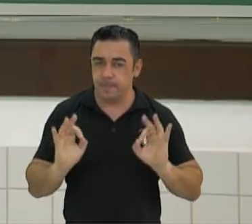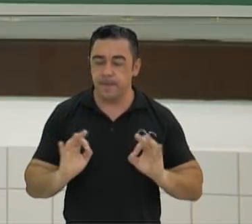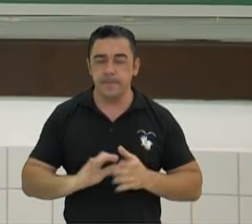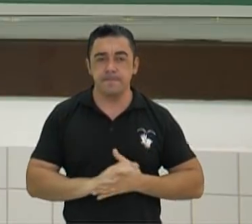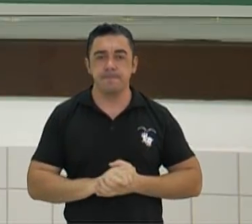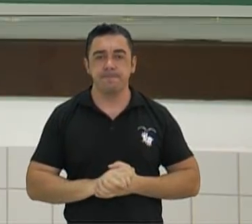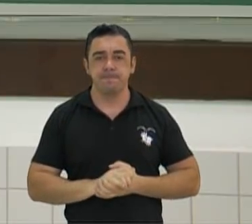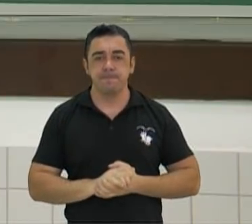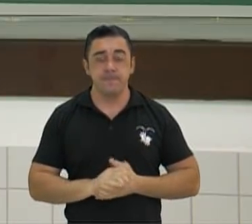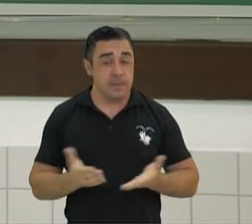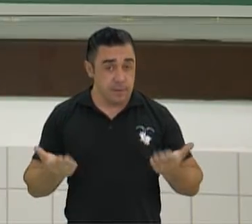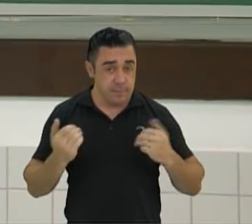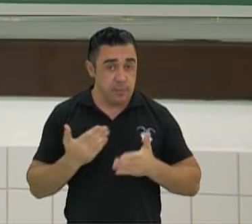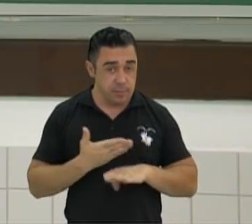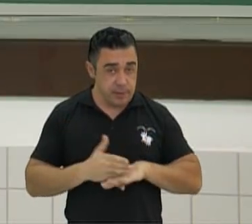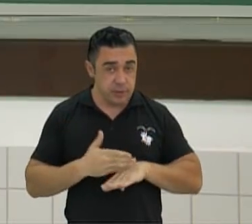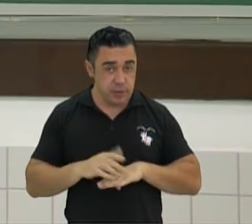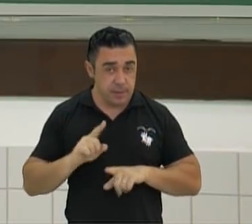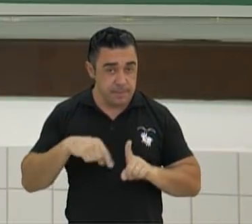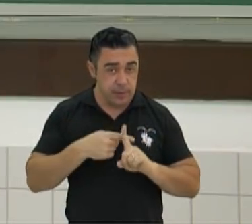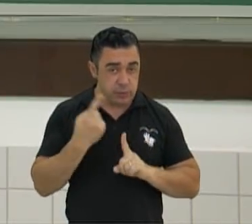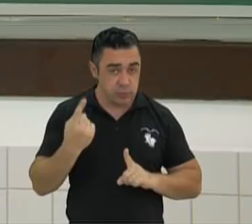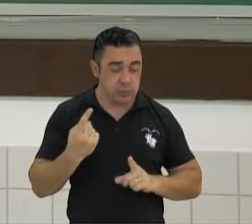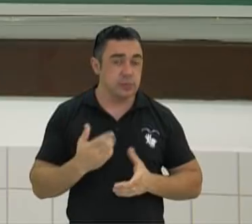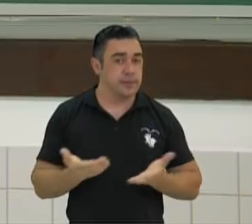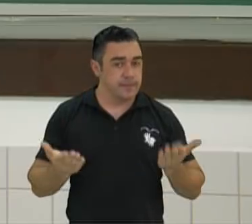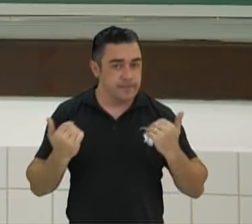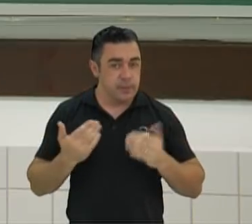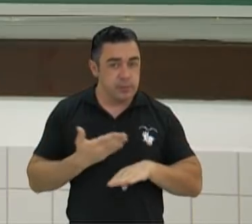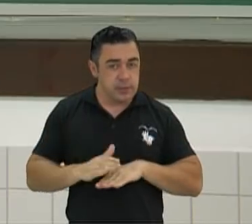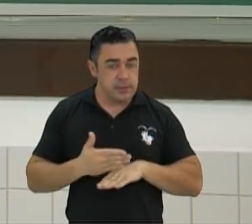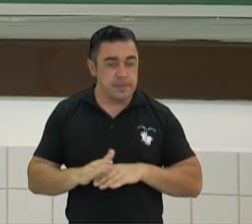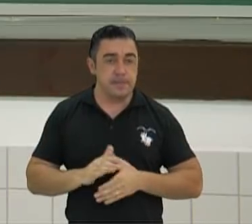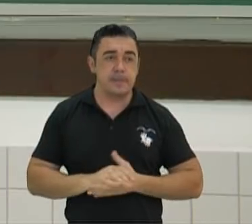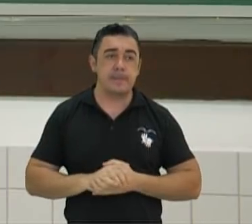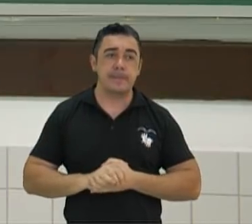certeza. Vamos praticar mais um pouquinho, então? Vamos treinar?